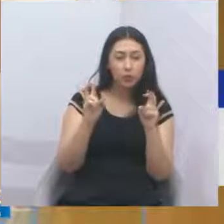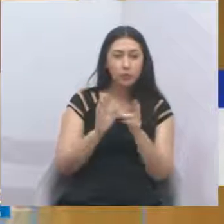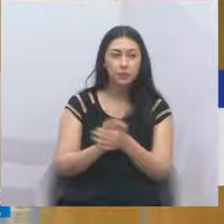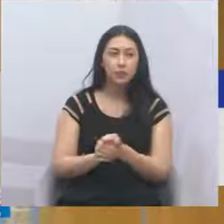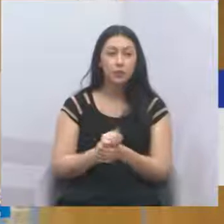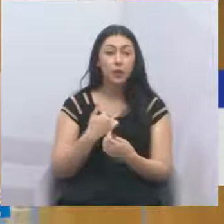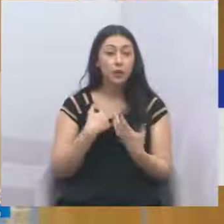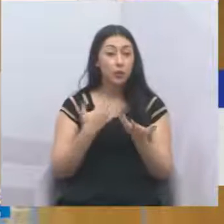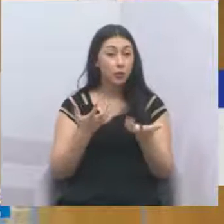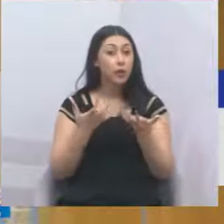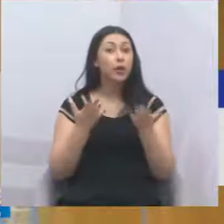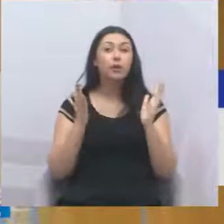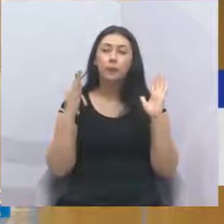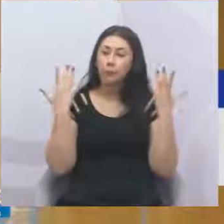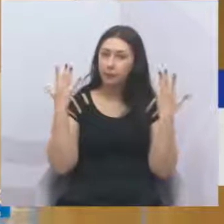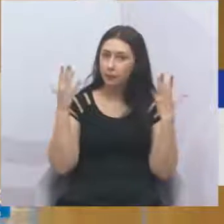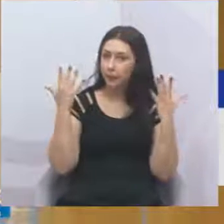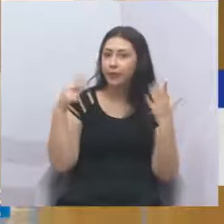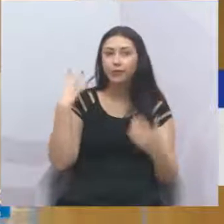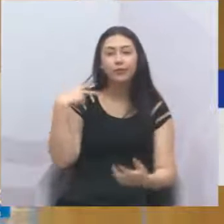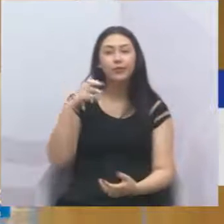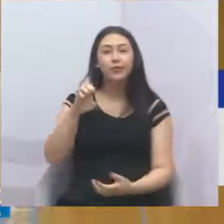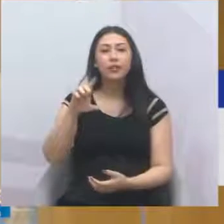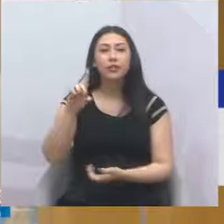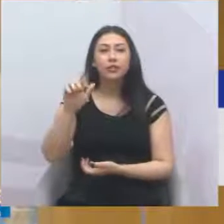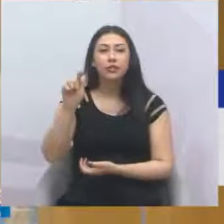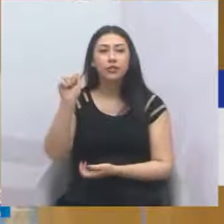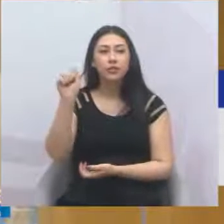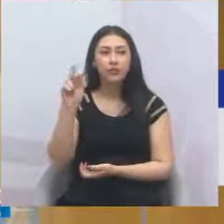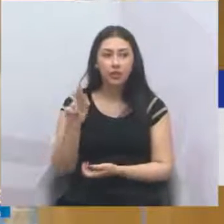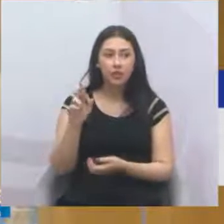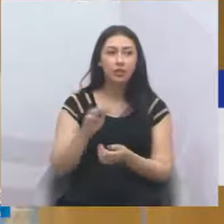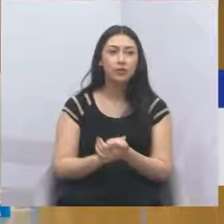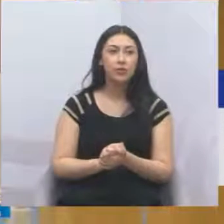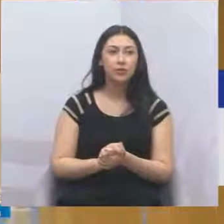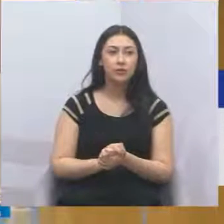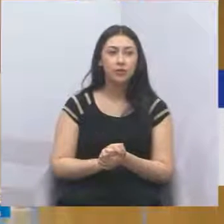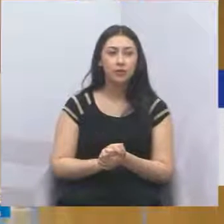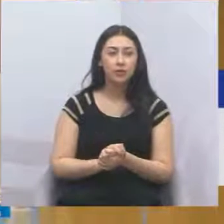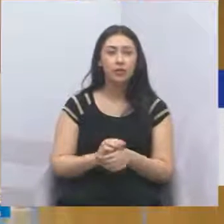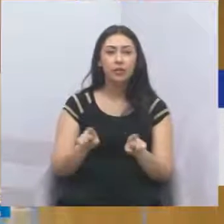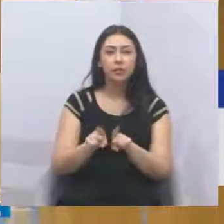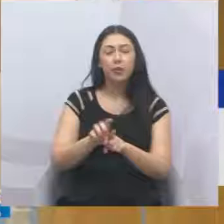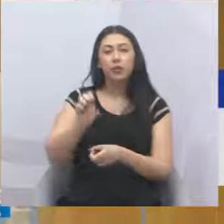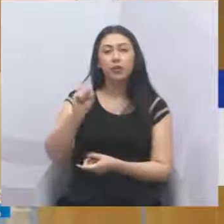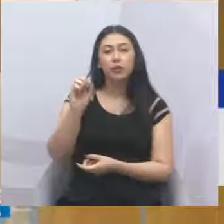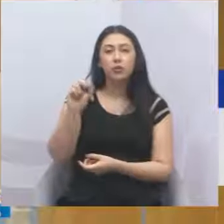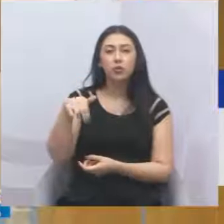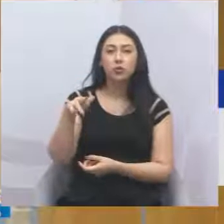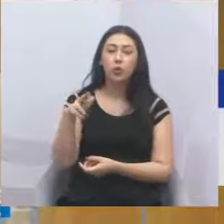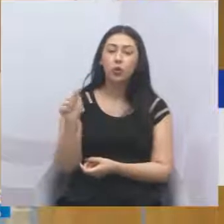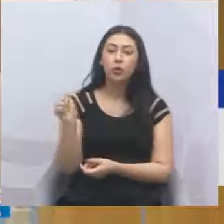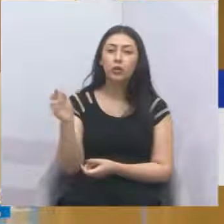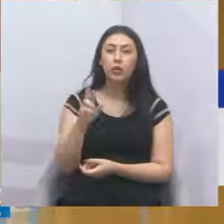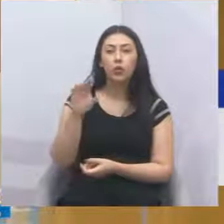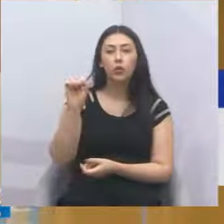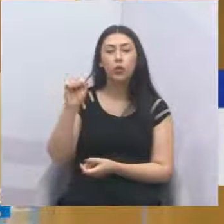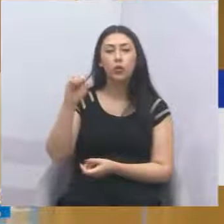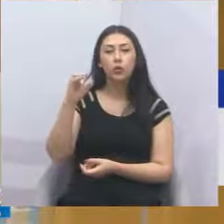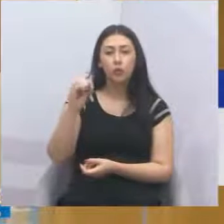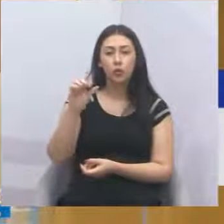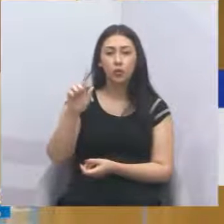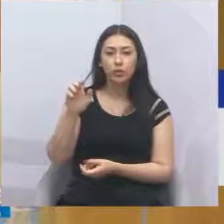e quero já parabenizar o vereador Edgar Sazaki, a vereadora Sônia, pastor Rogério